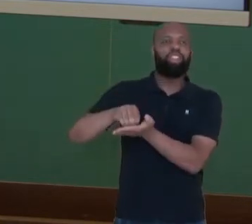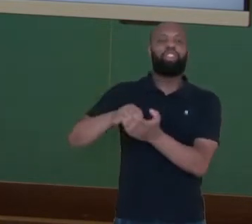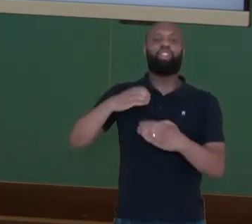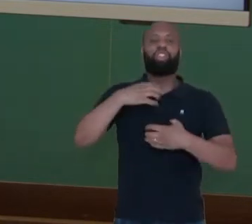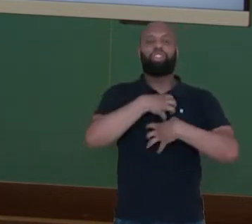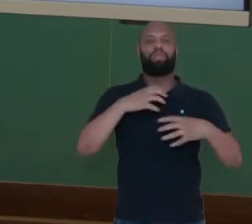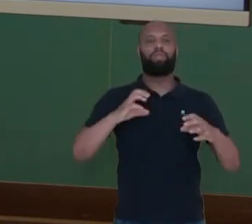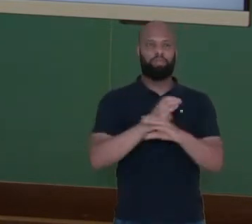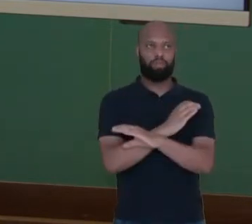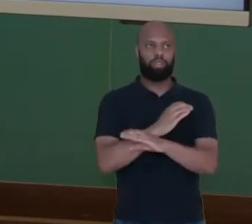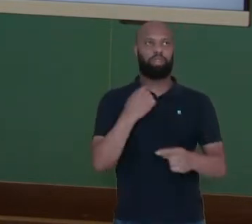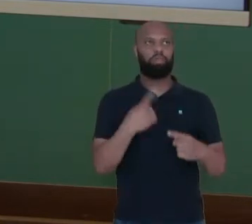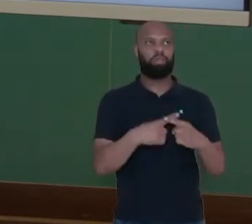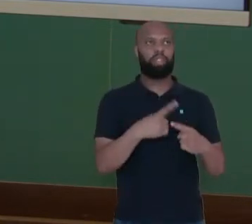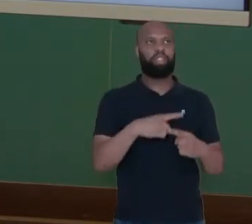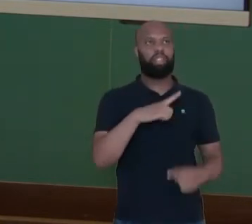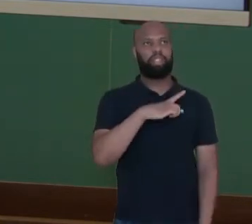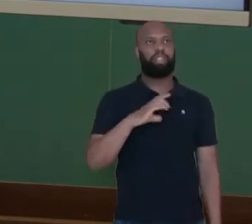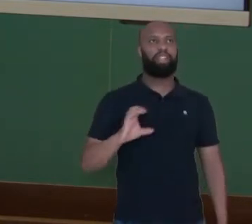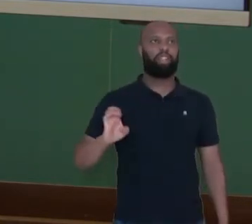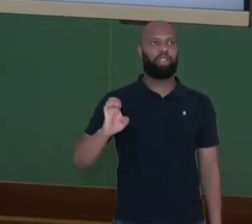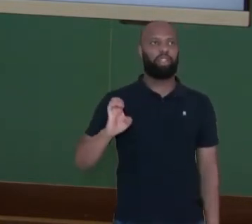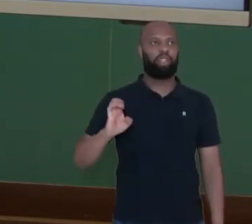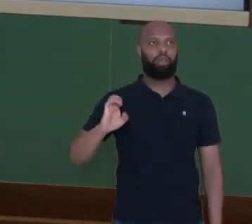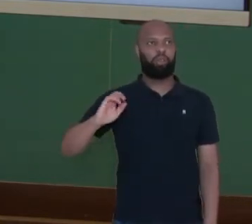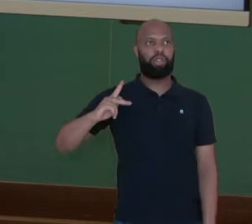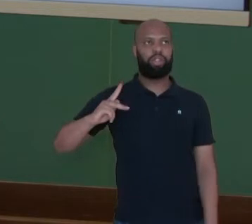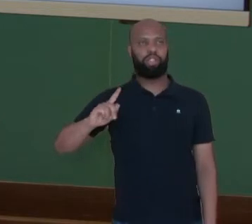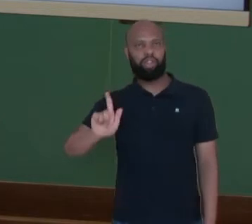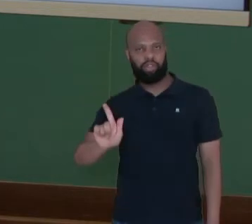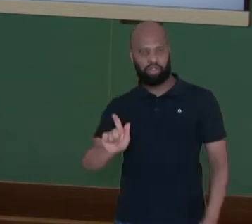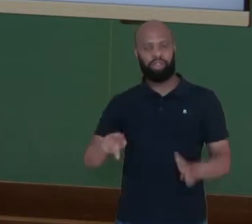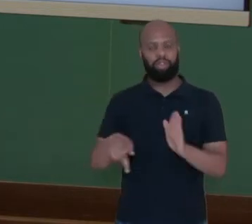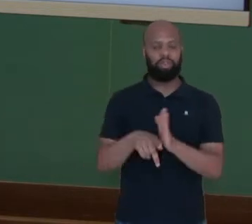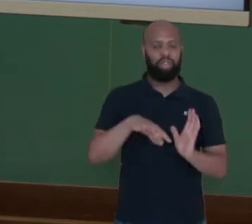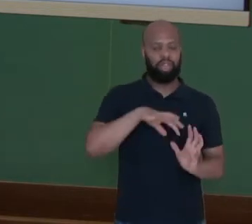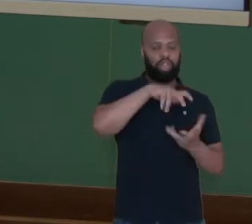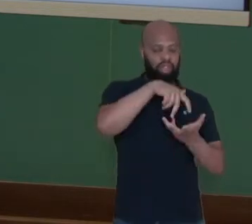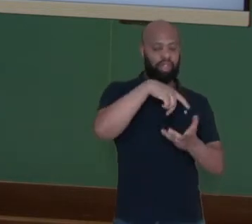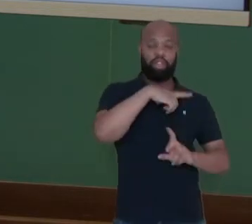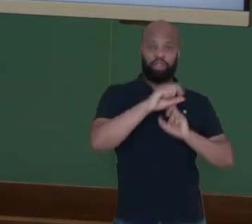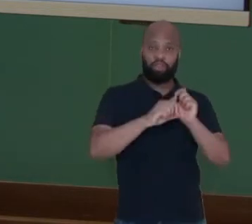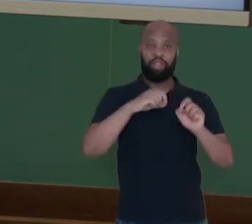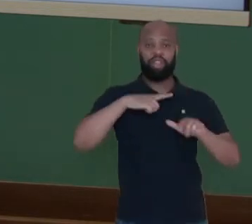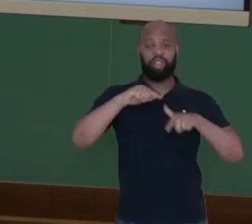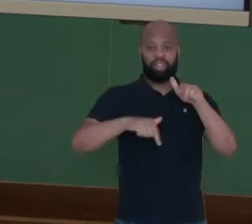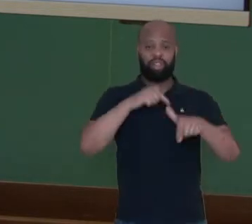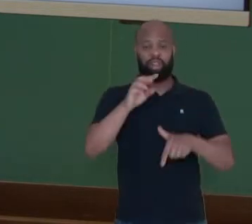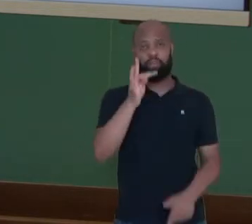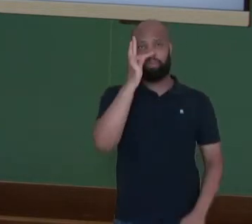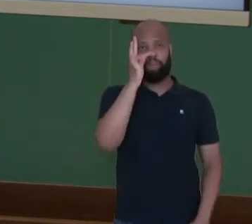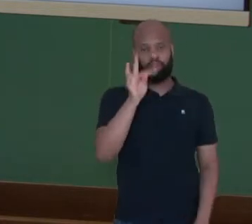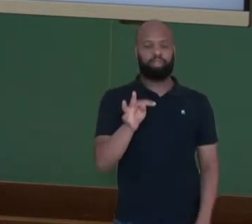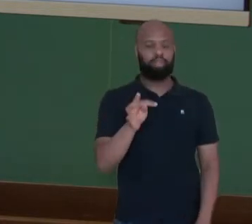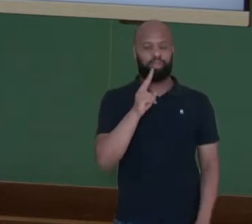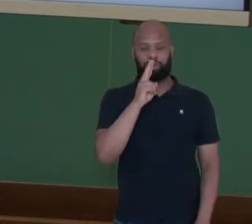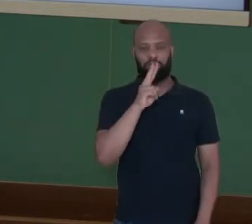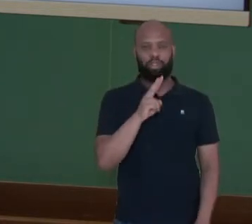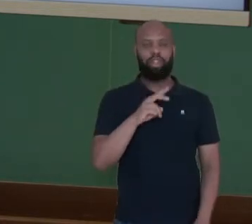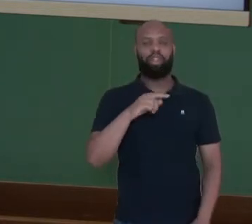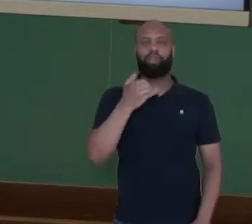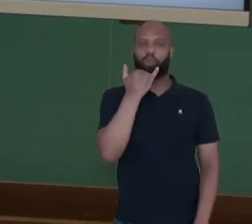energia potencial da Terra, né, do sistema Terra-bolinha, existe a atuação do trabalho da força-peso, ou seja,